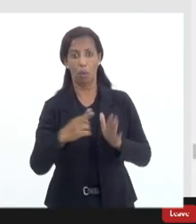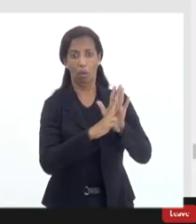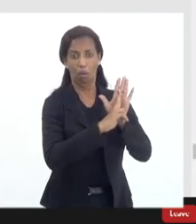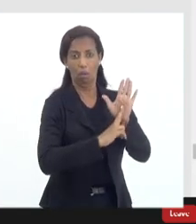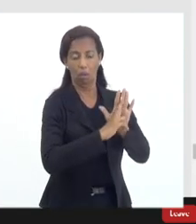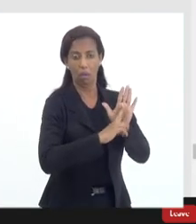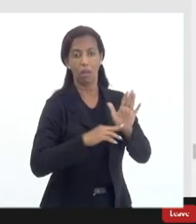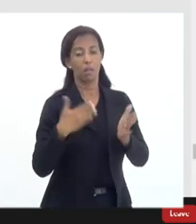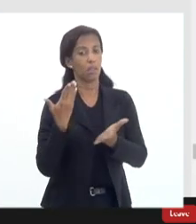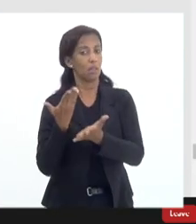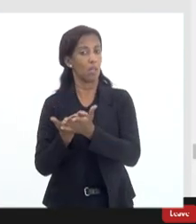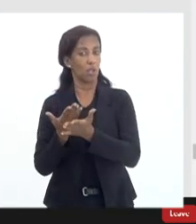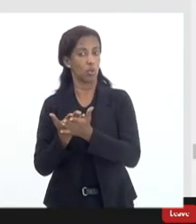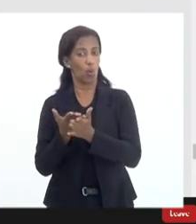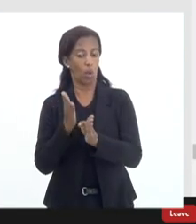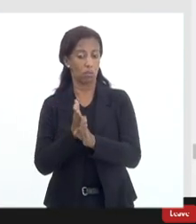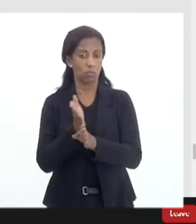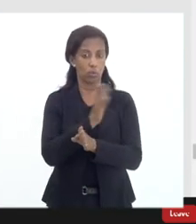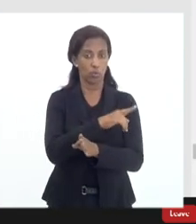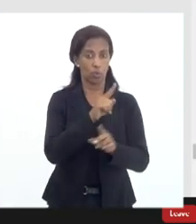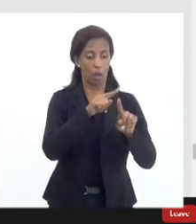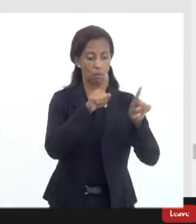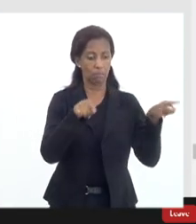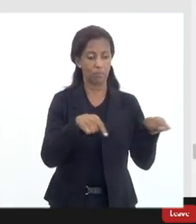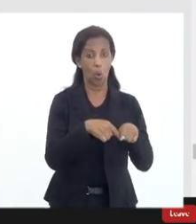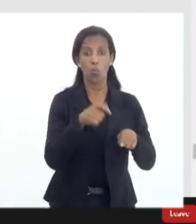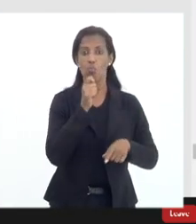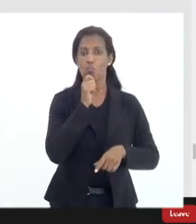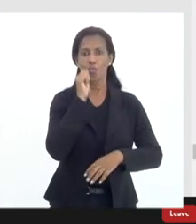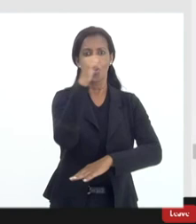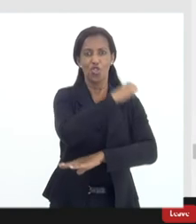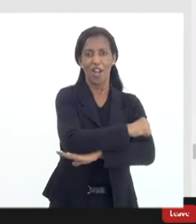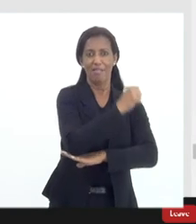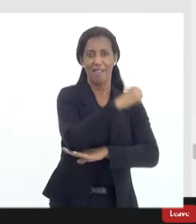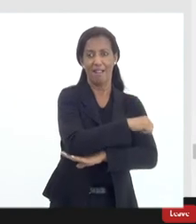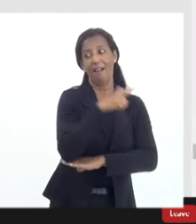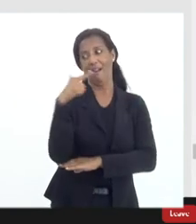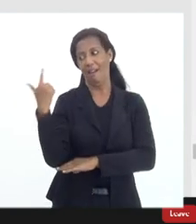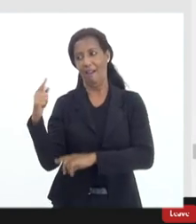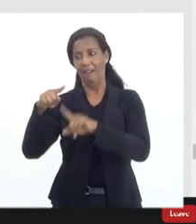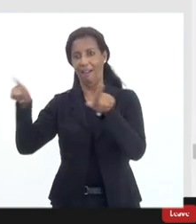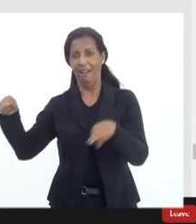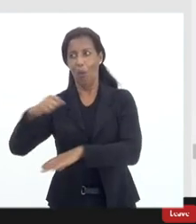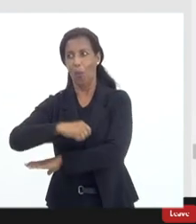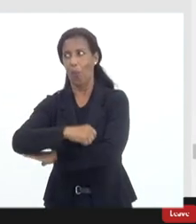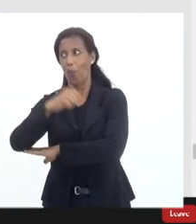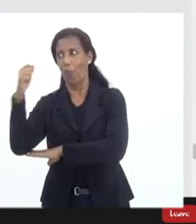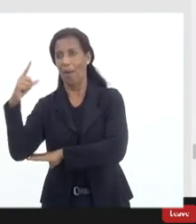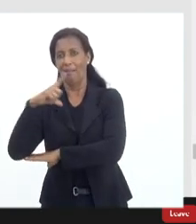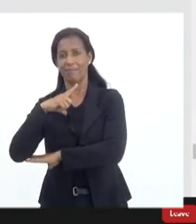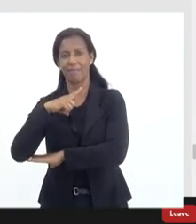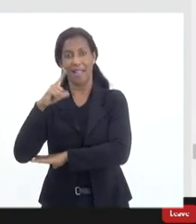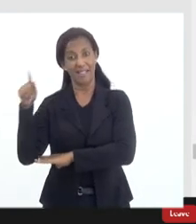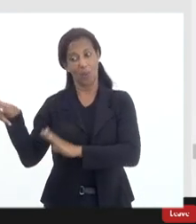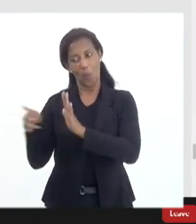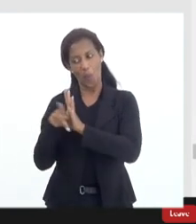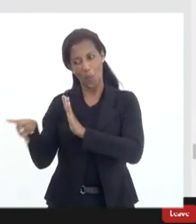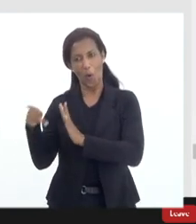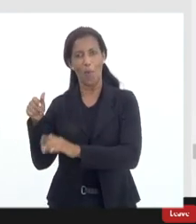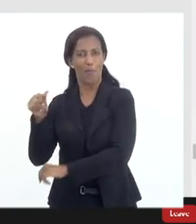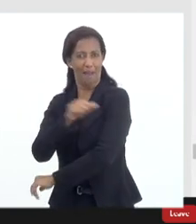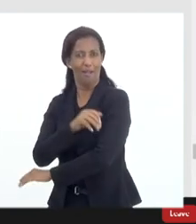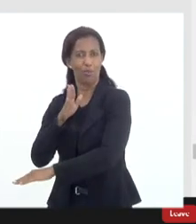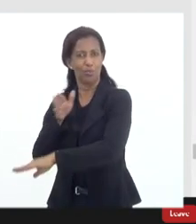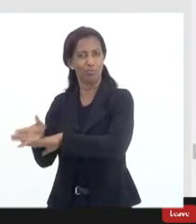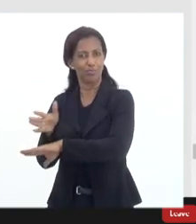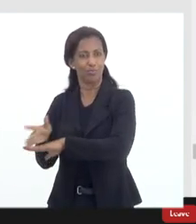que as salas de um lado da escola não têm janela, a outra tem. Então, a escola só está usando um dos lados. Isso significa que as